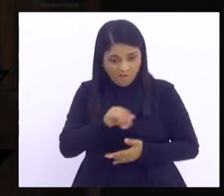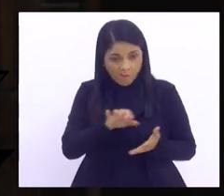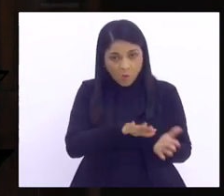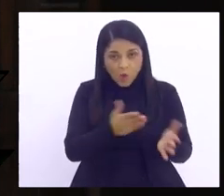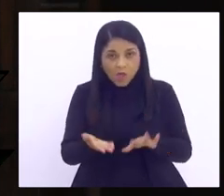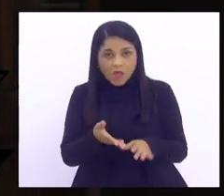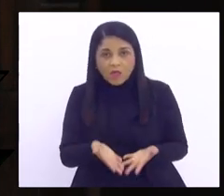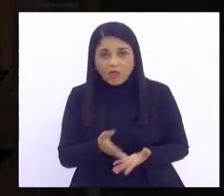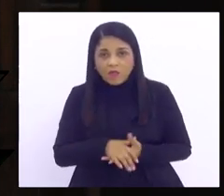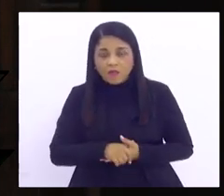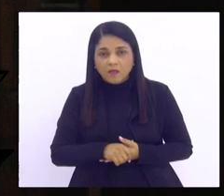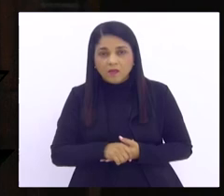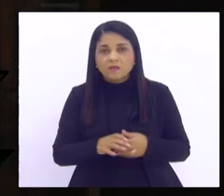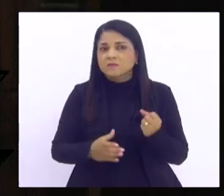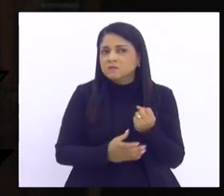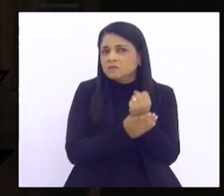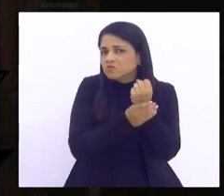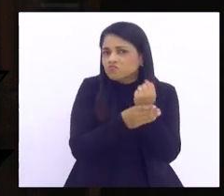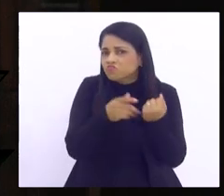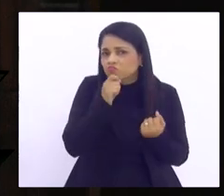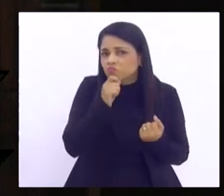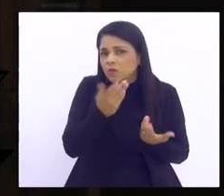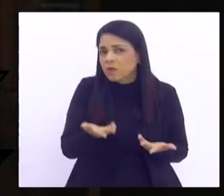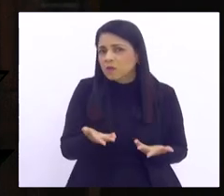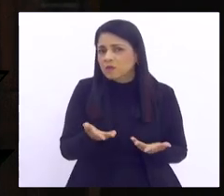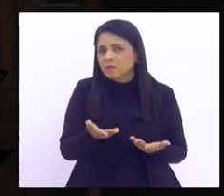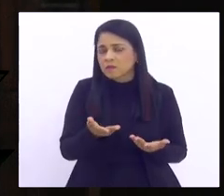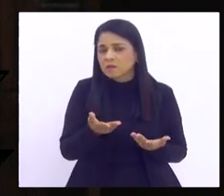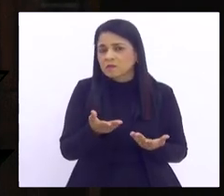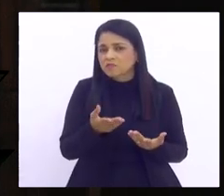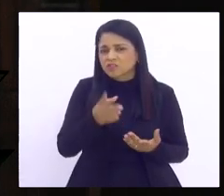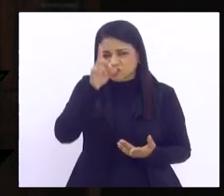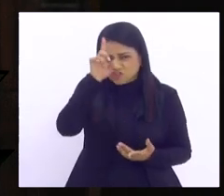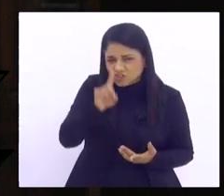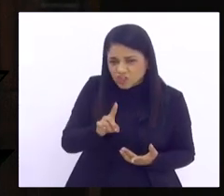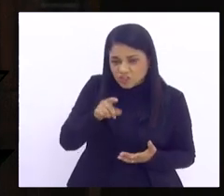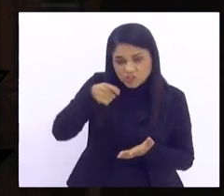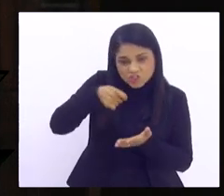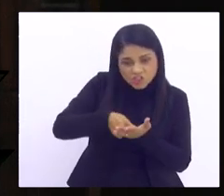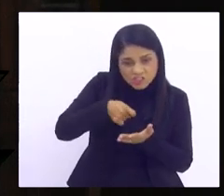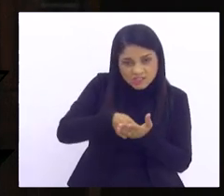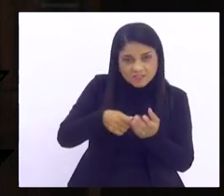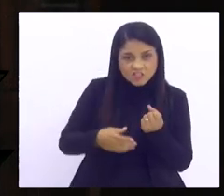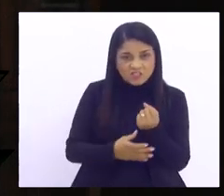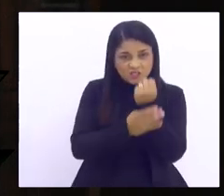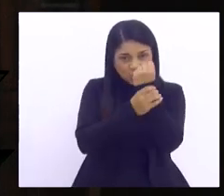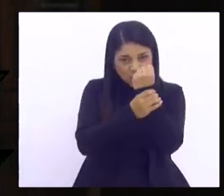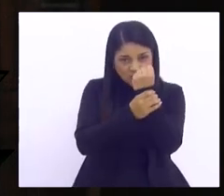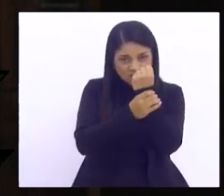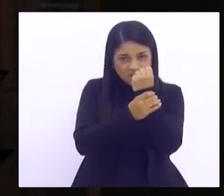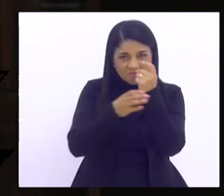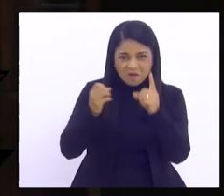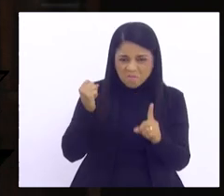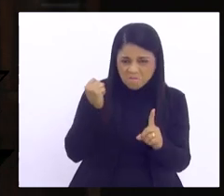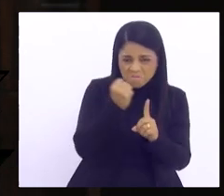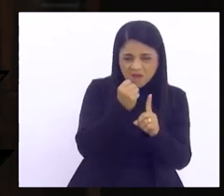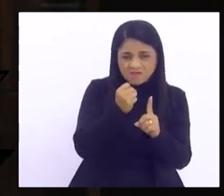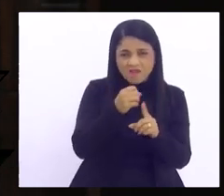morrer? Não tem nenhuma segurança. Ninguém tem o direito de exigir segurança para matar um